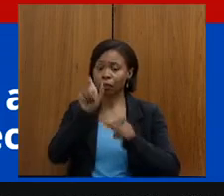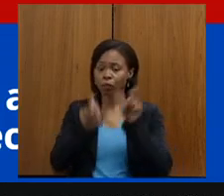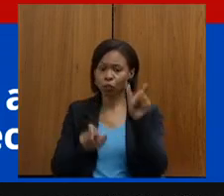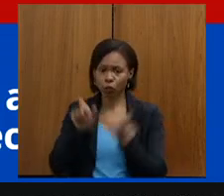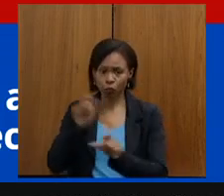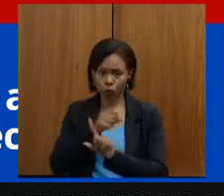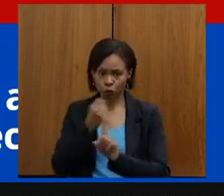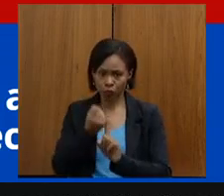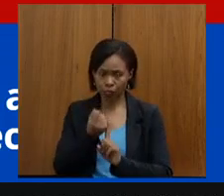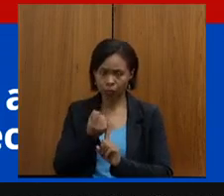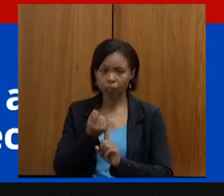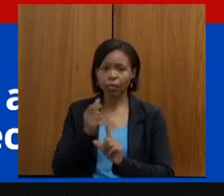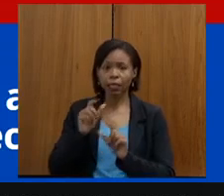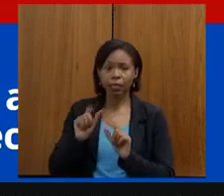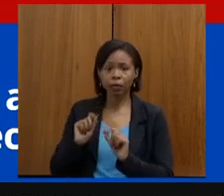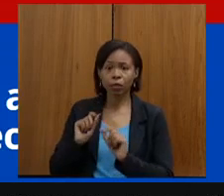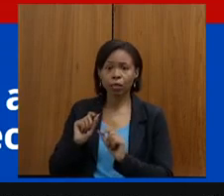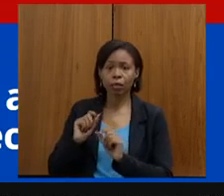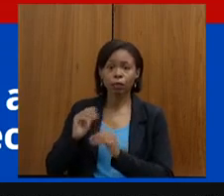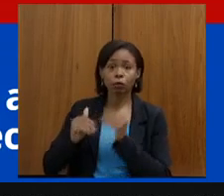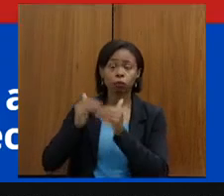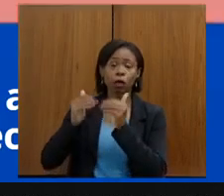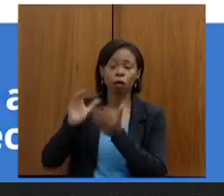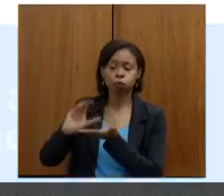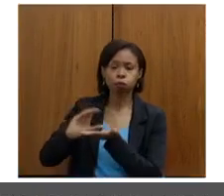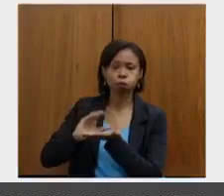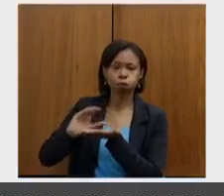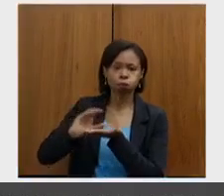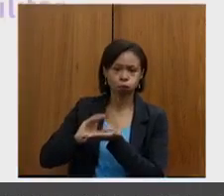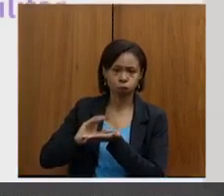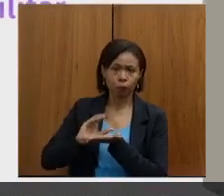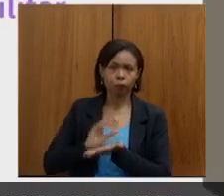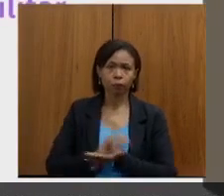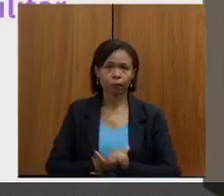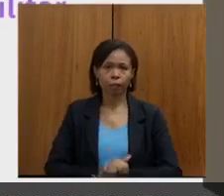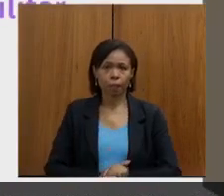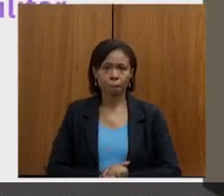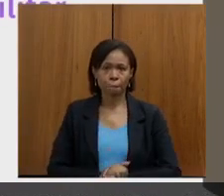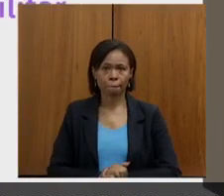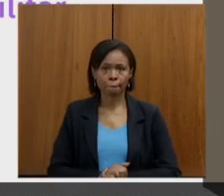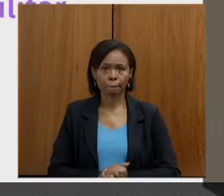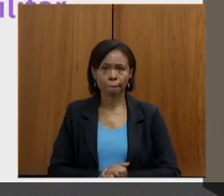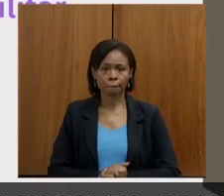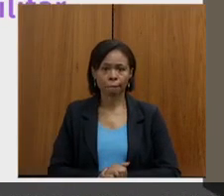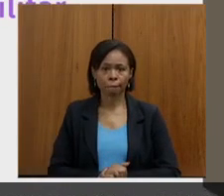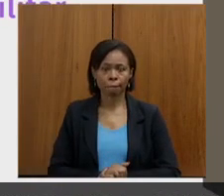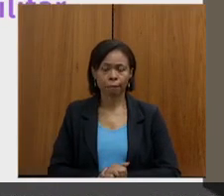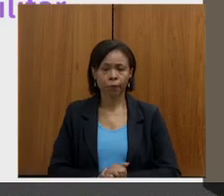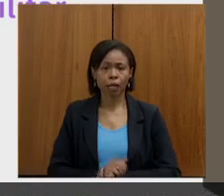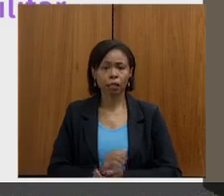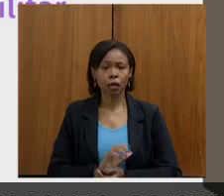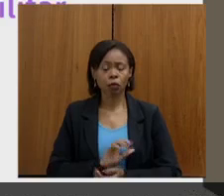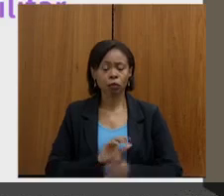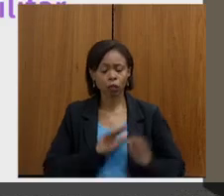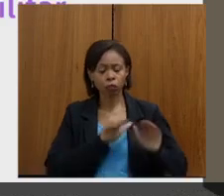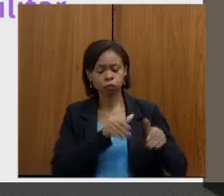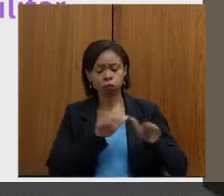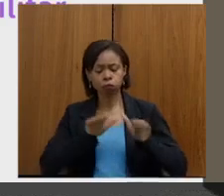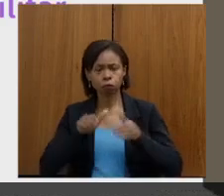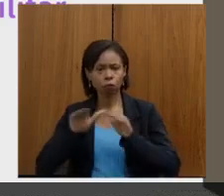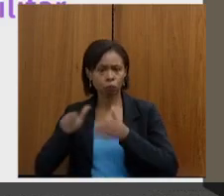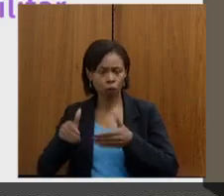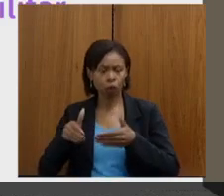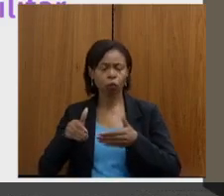e otimizar a alocação de recurso e a transparência tamanho aí toda essa linha tipo de zelar